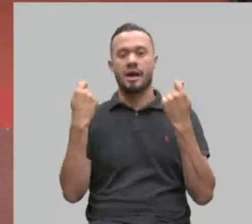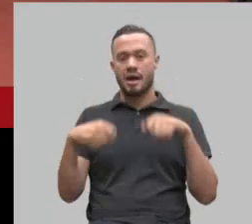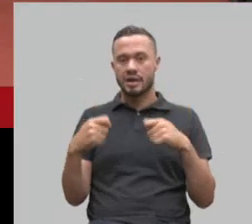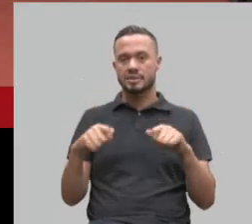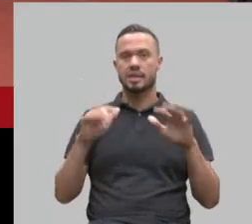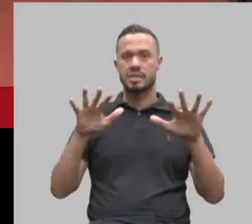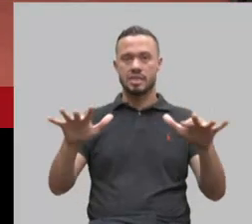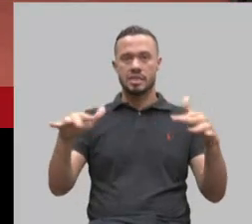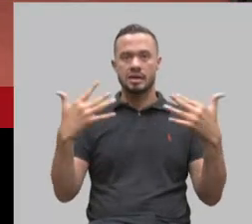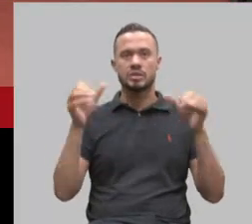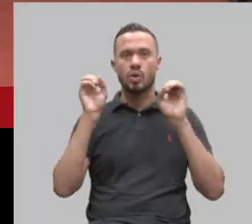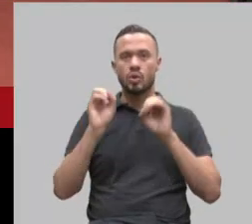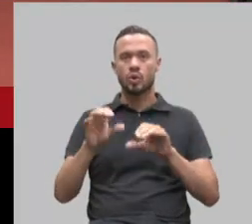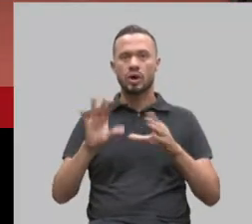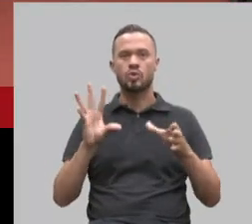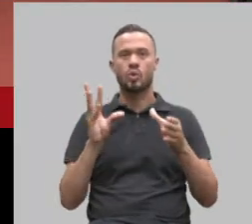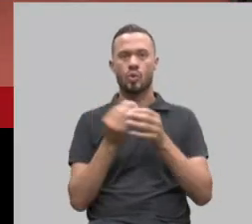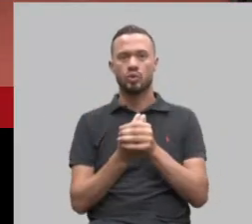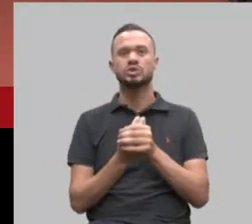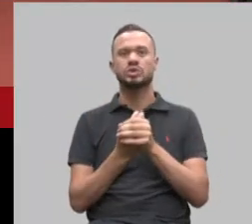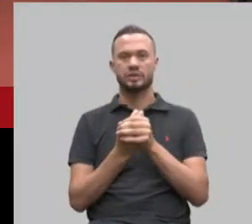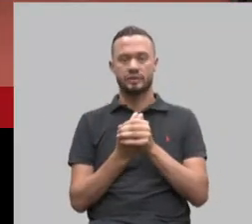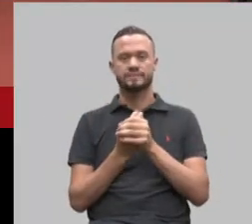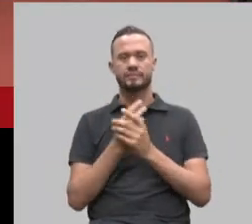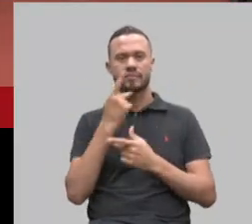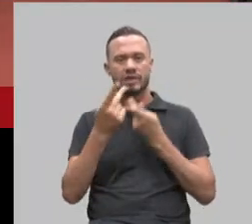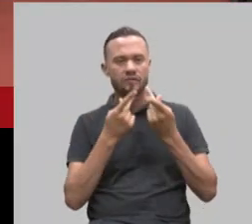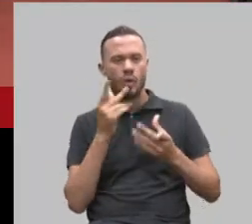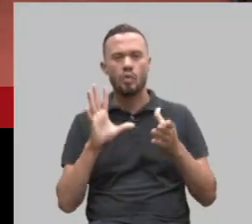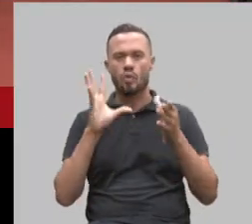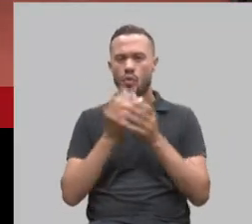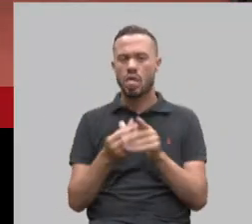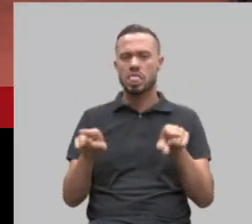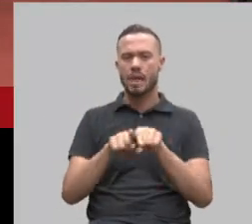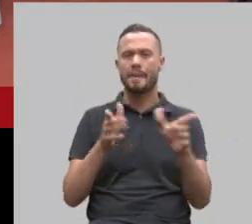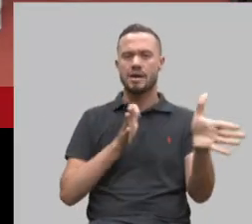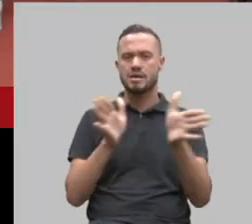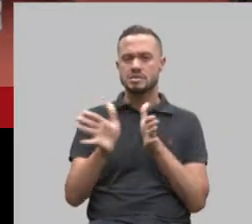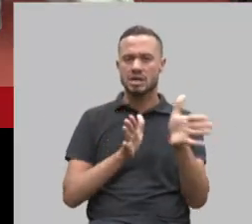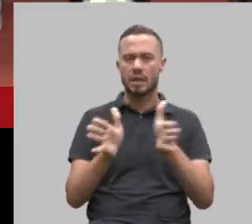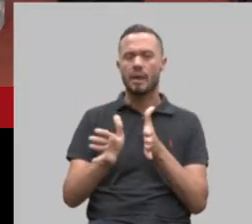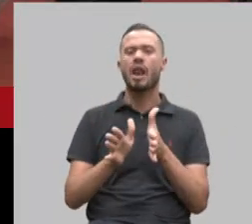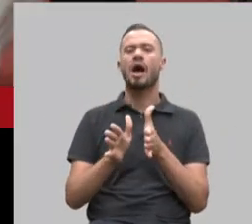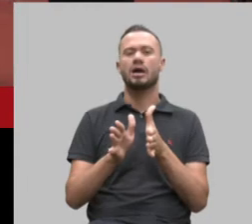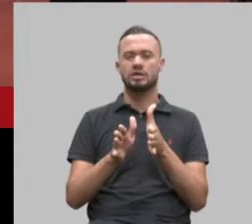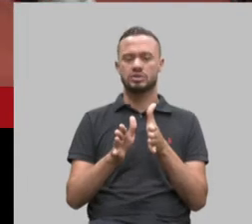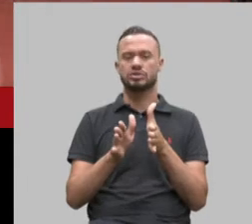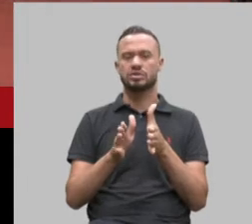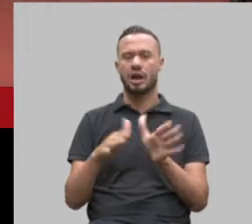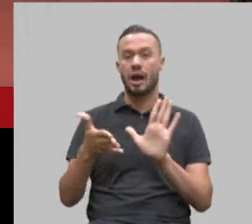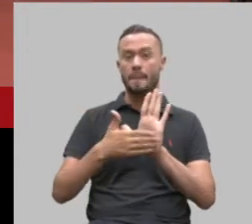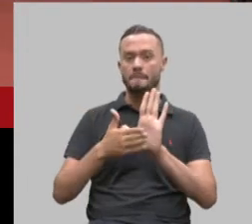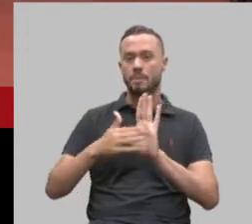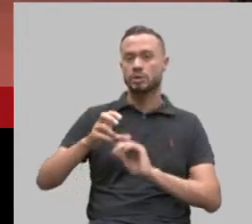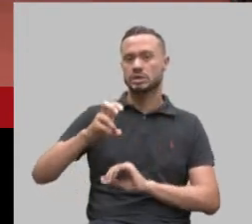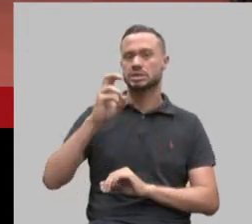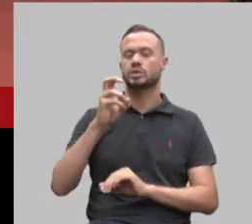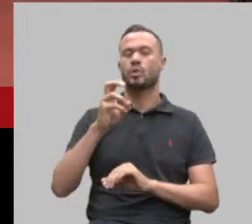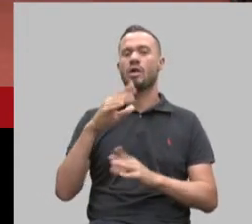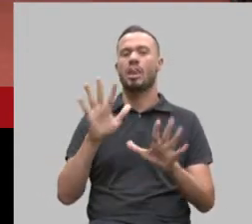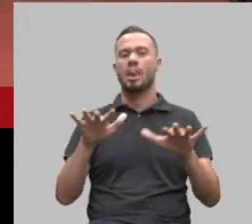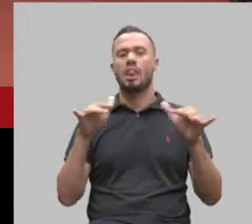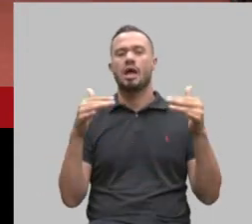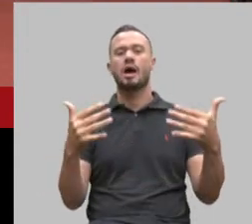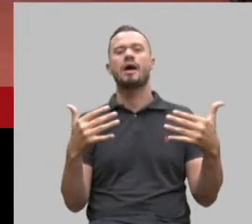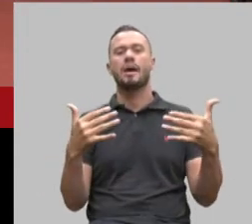educação inclusiva foi levantado aqui sobre inclusão e acessibilidade no subtema um na proposta C e ao meu ver a proposta que